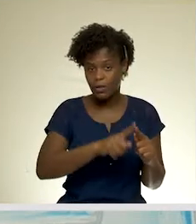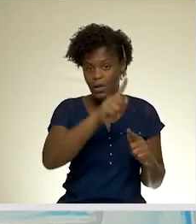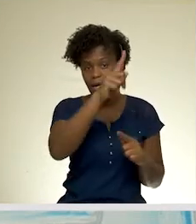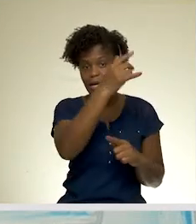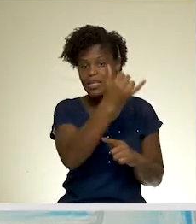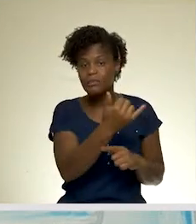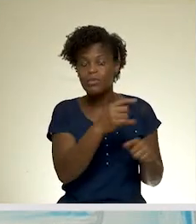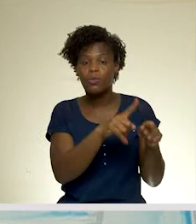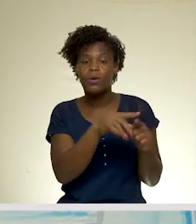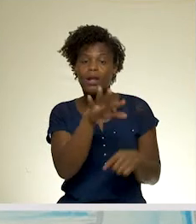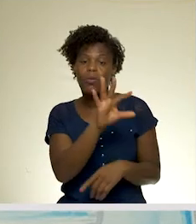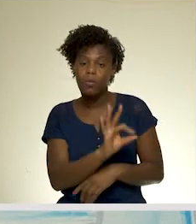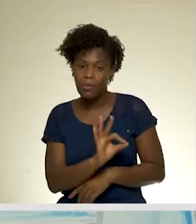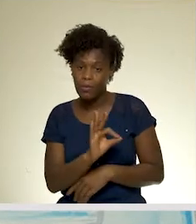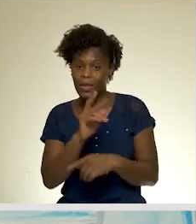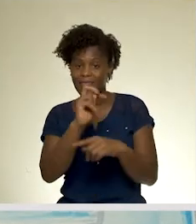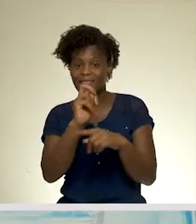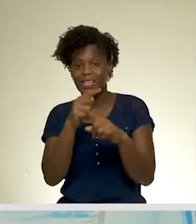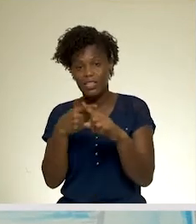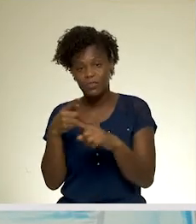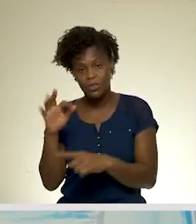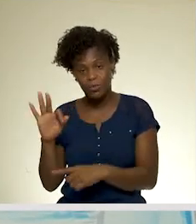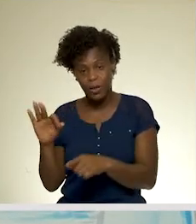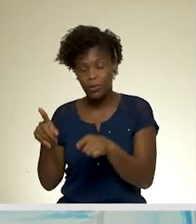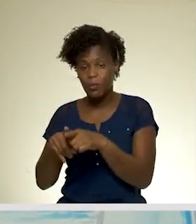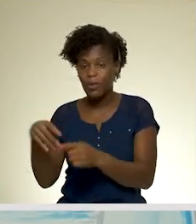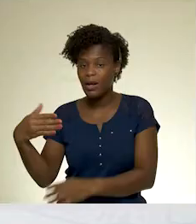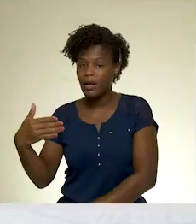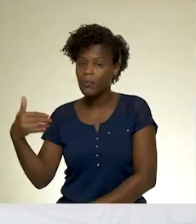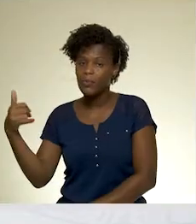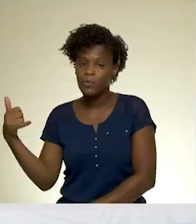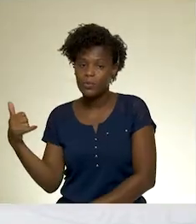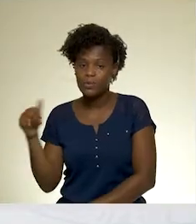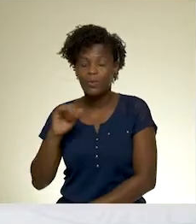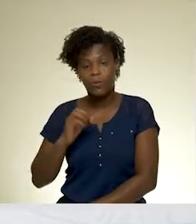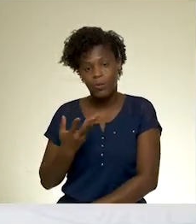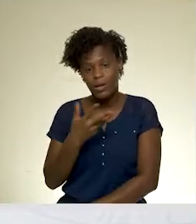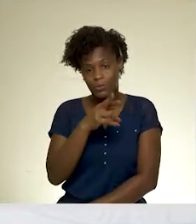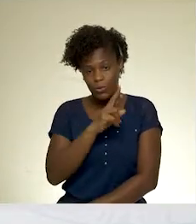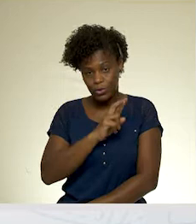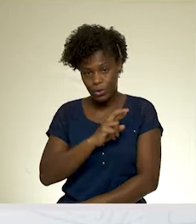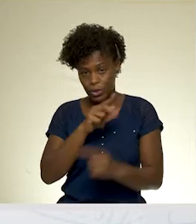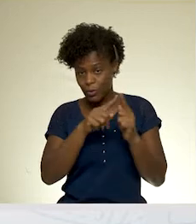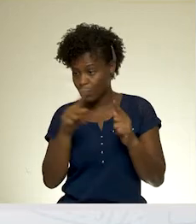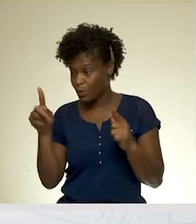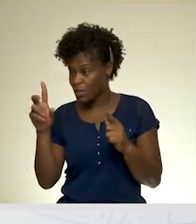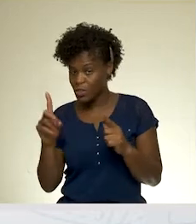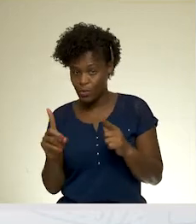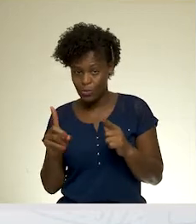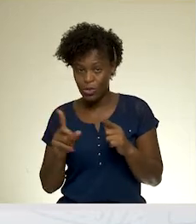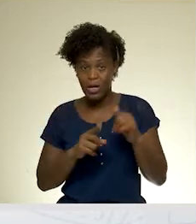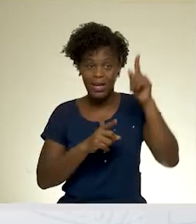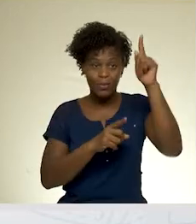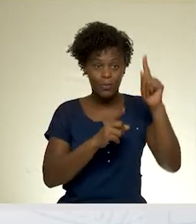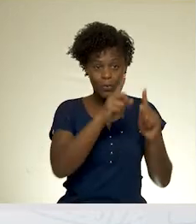y é 4. 3 vezes 4 dá 12. Quando x for 6,